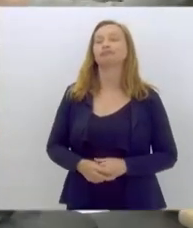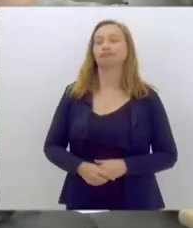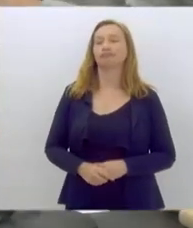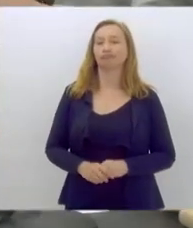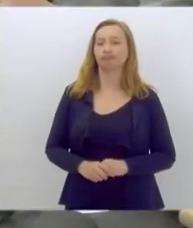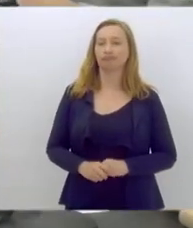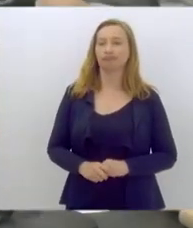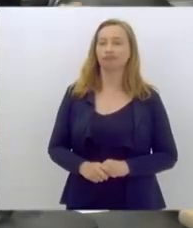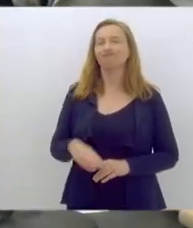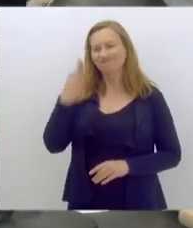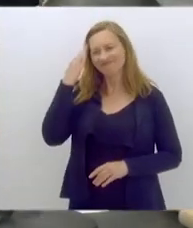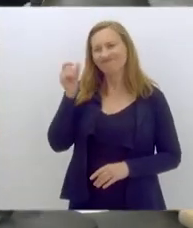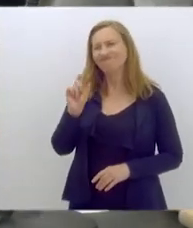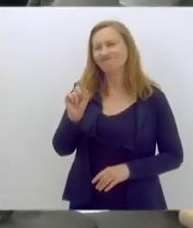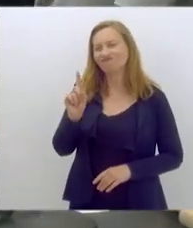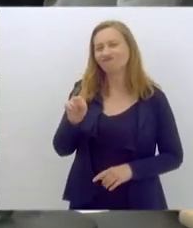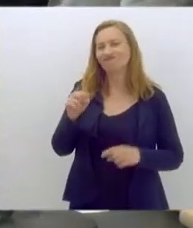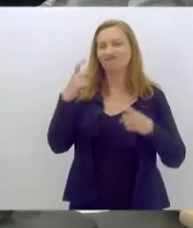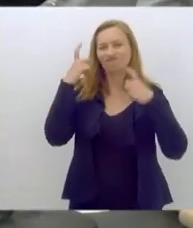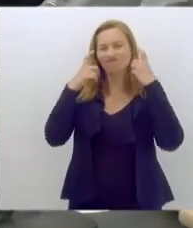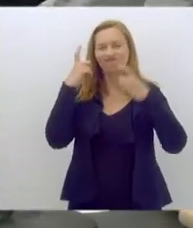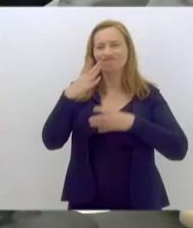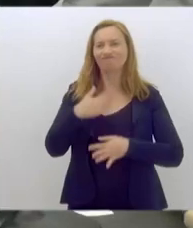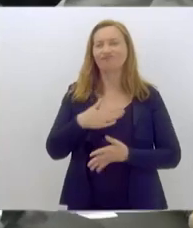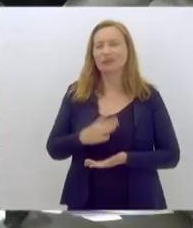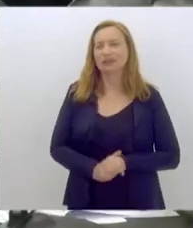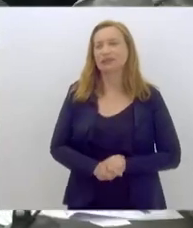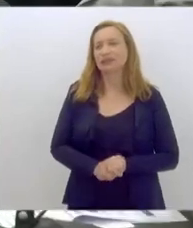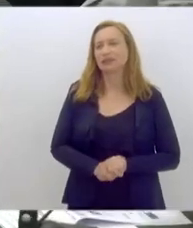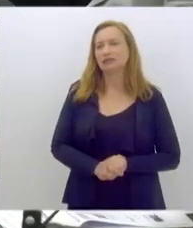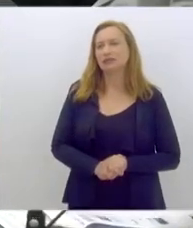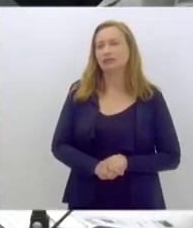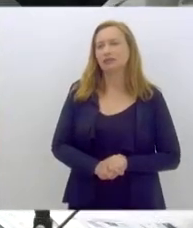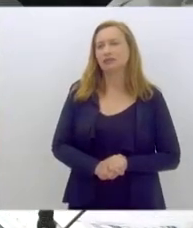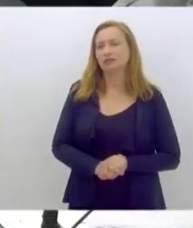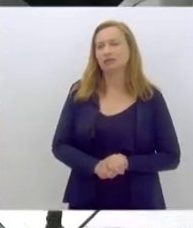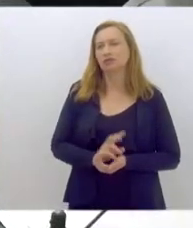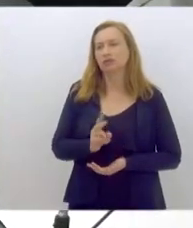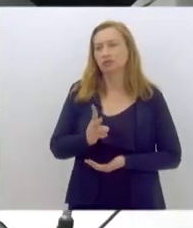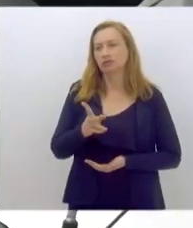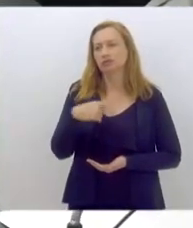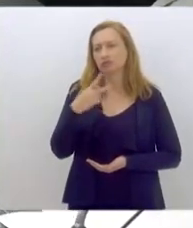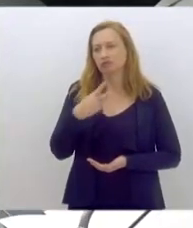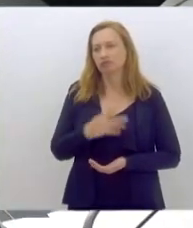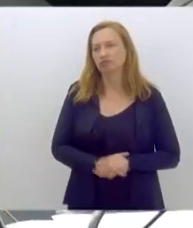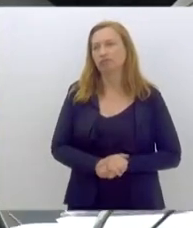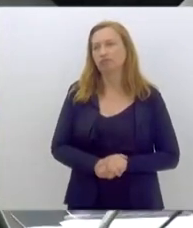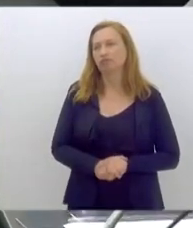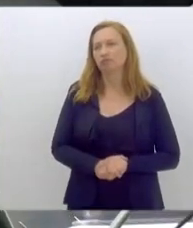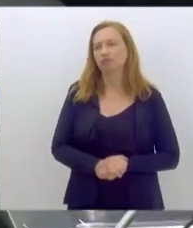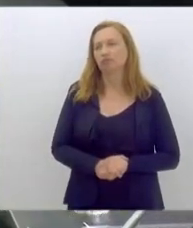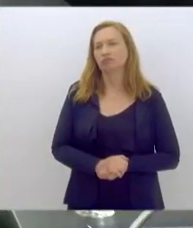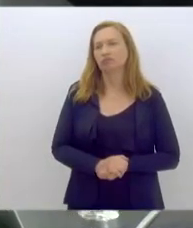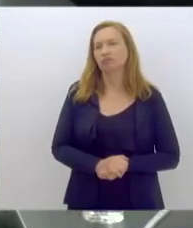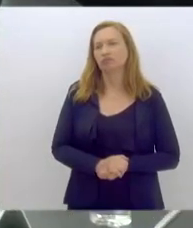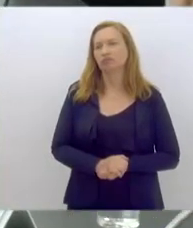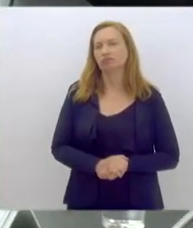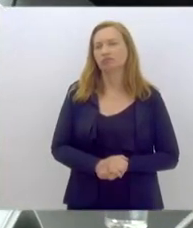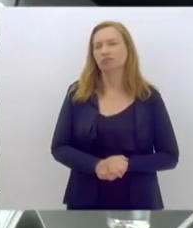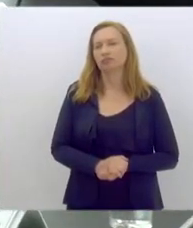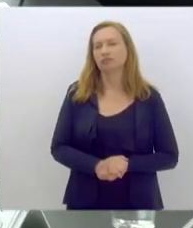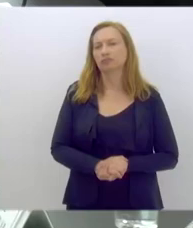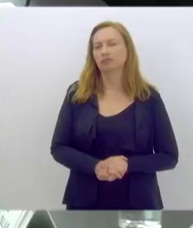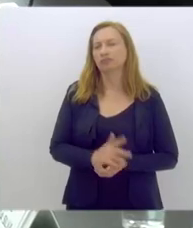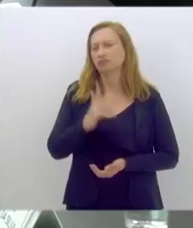você sabe o que que é a minha preocupação e eu sempre tenho colocado Isso quer dizer parece que nós vivemos